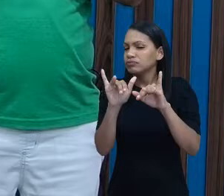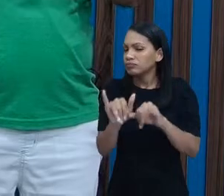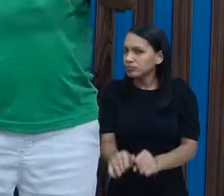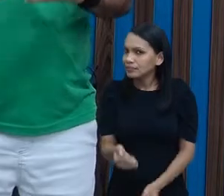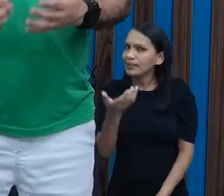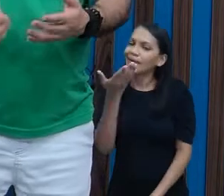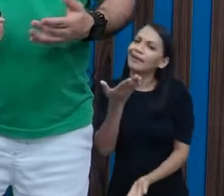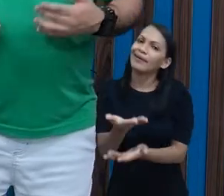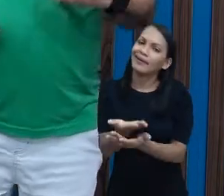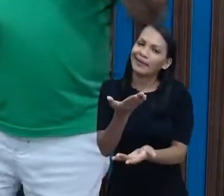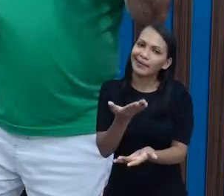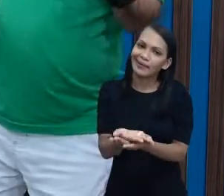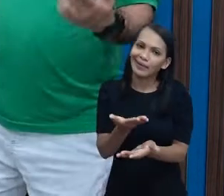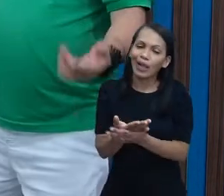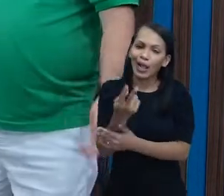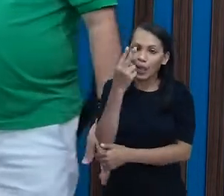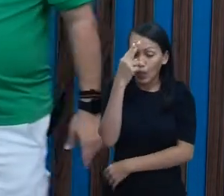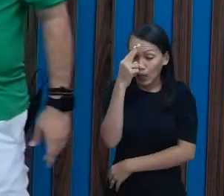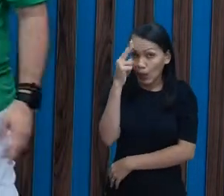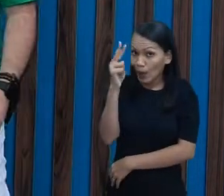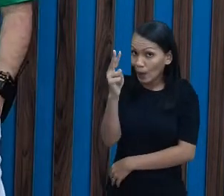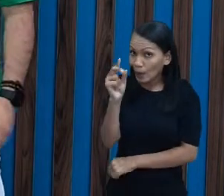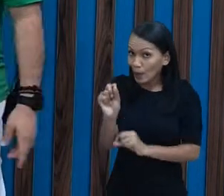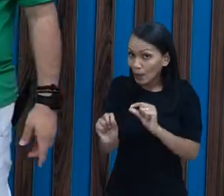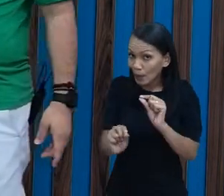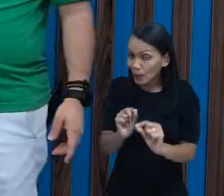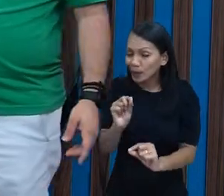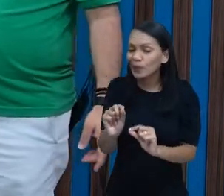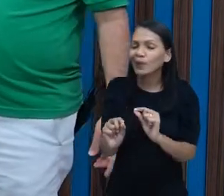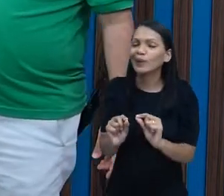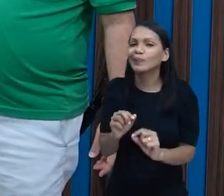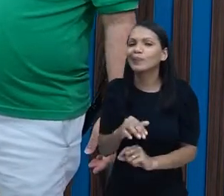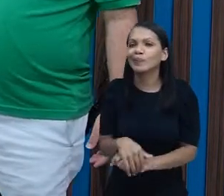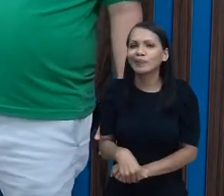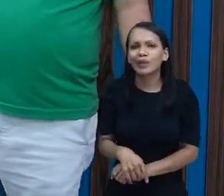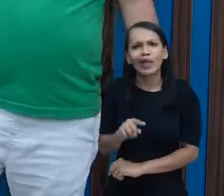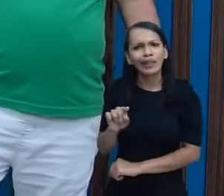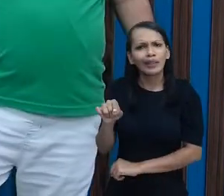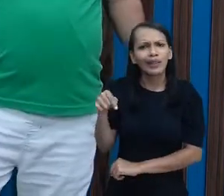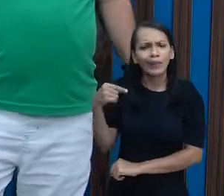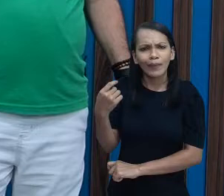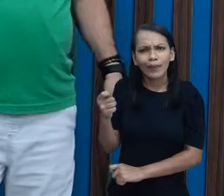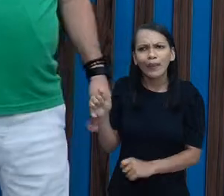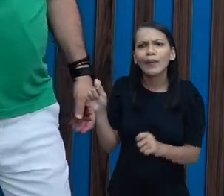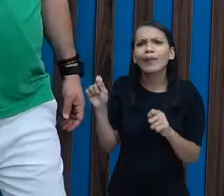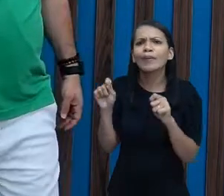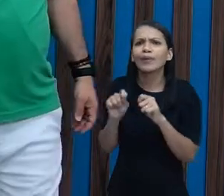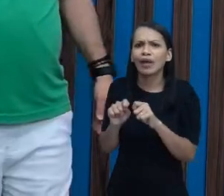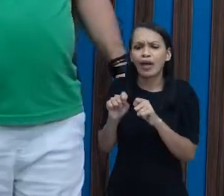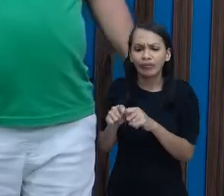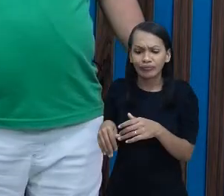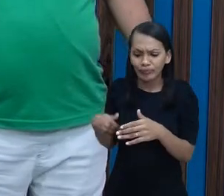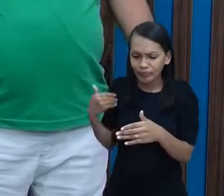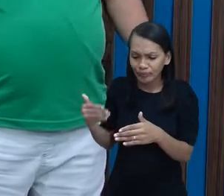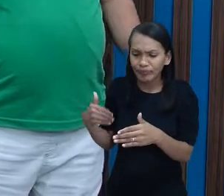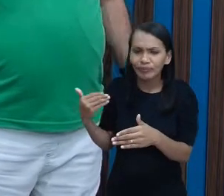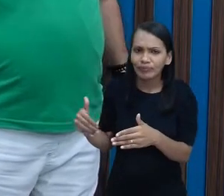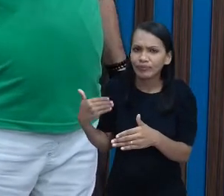nossa aula, lembrando, né, que depois de feito esse processo, né,